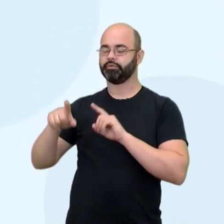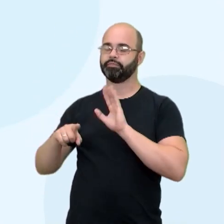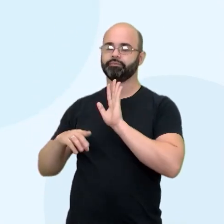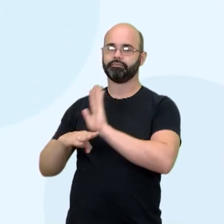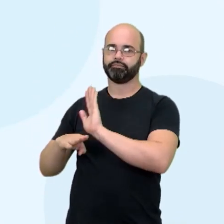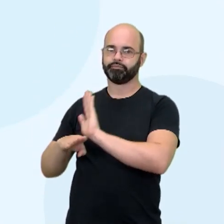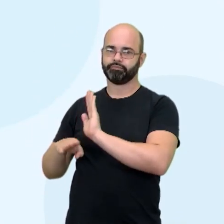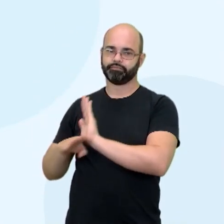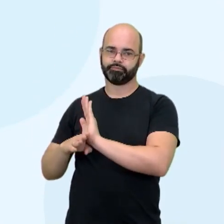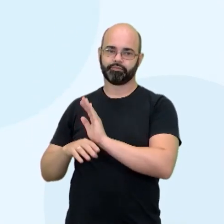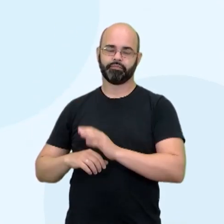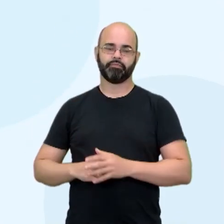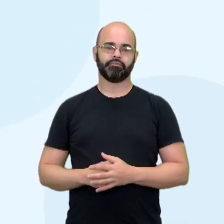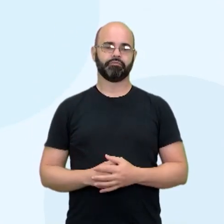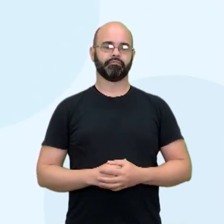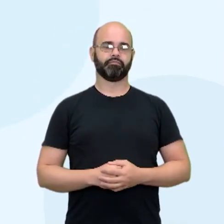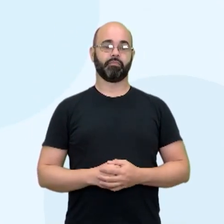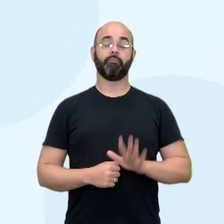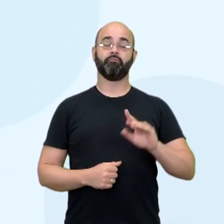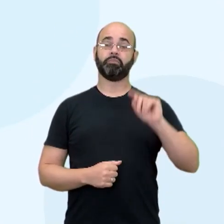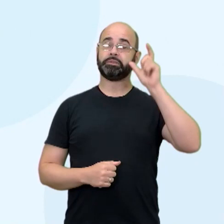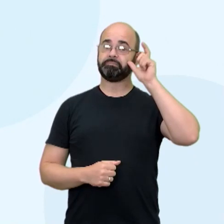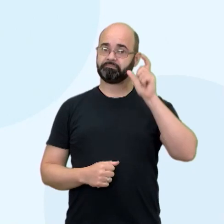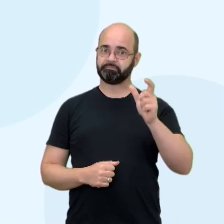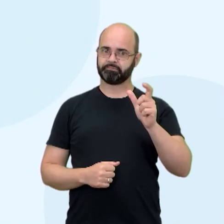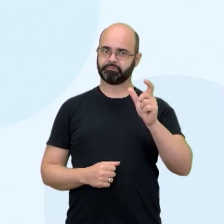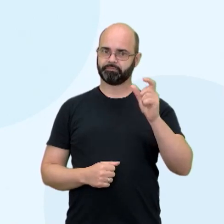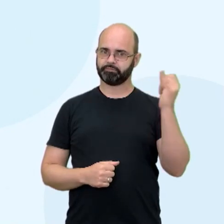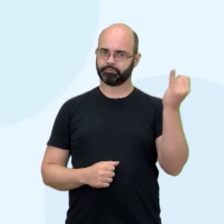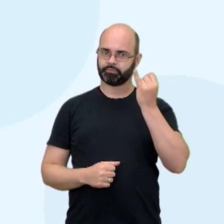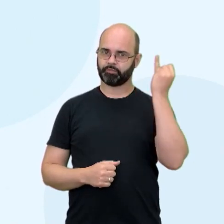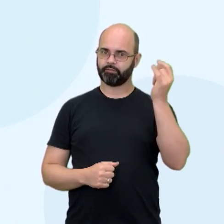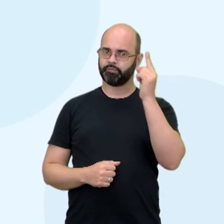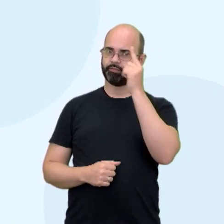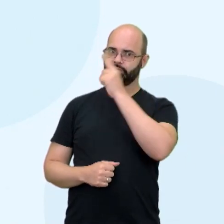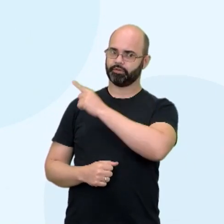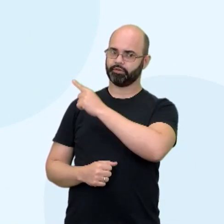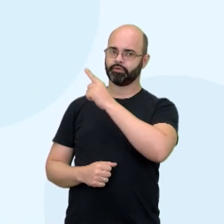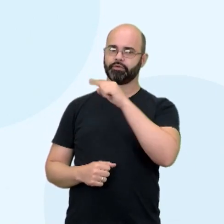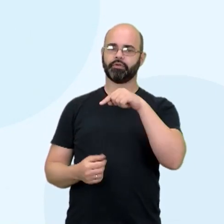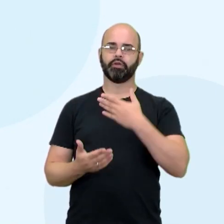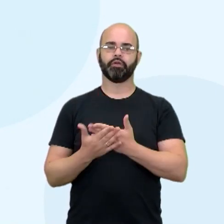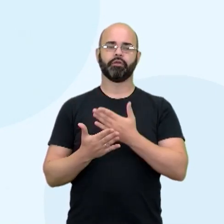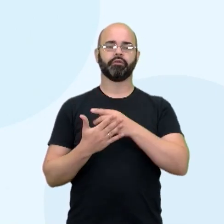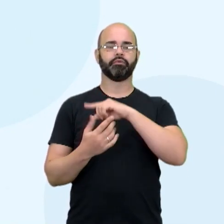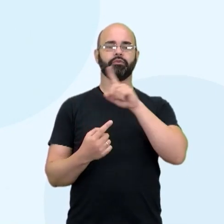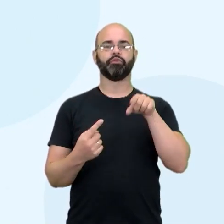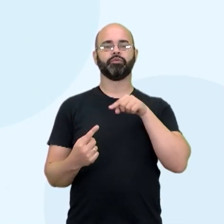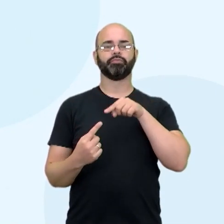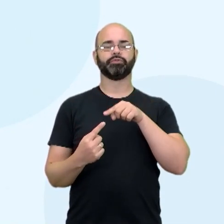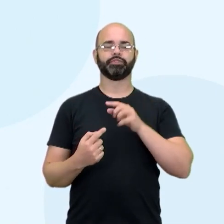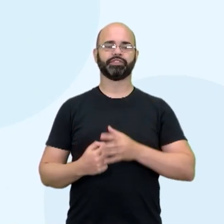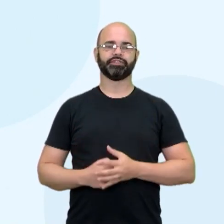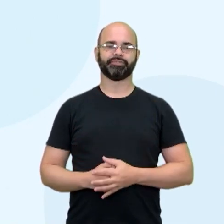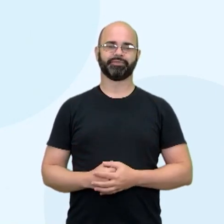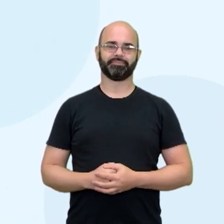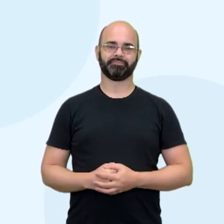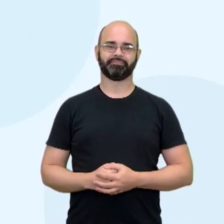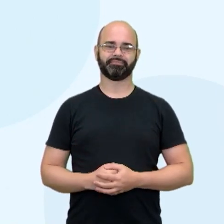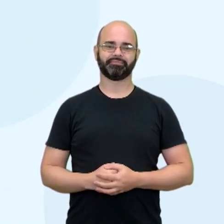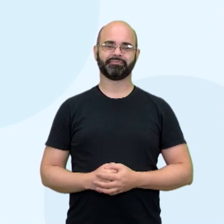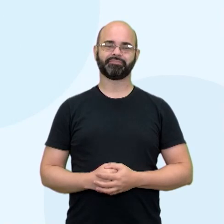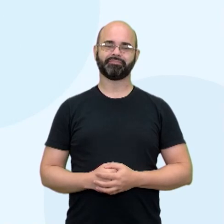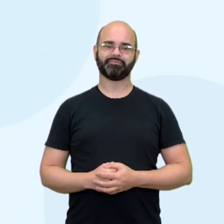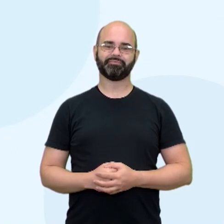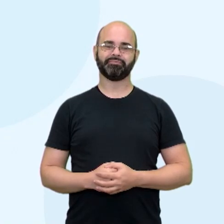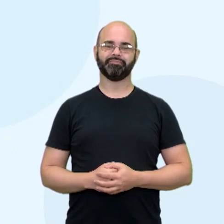E o que nos interessa bastante é ver o objetivo da aula. O objetivo é analisar as